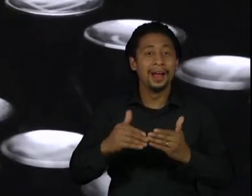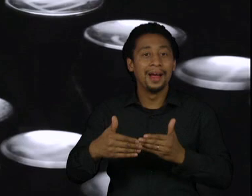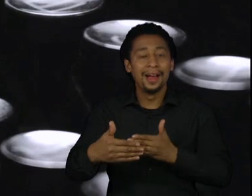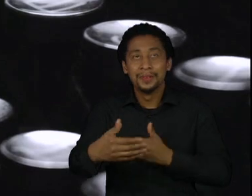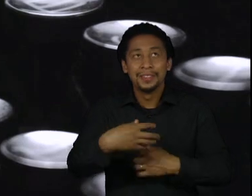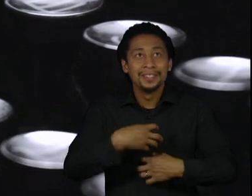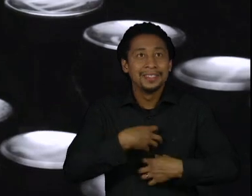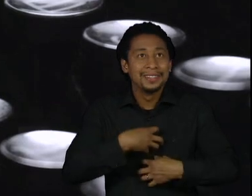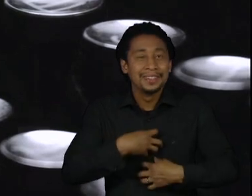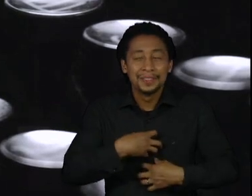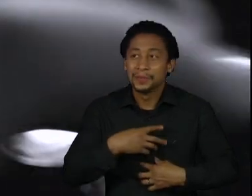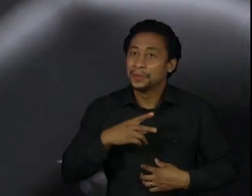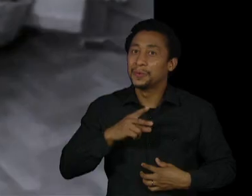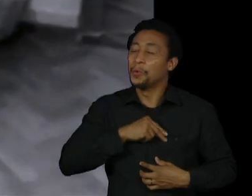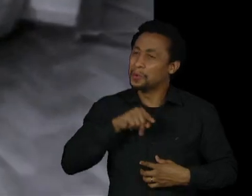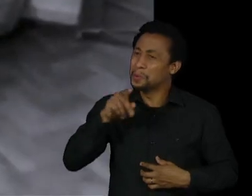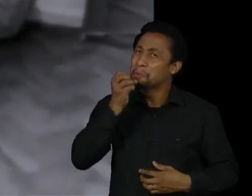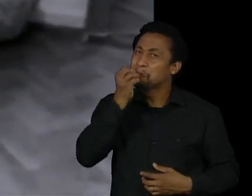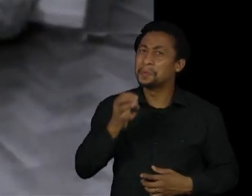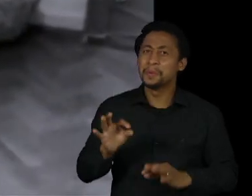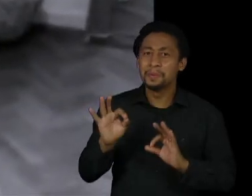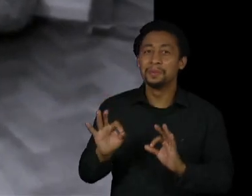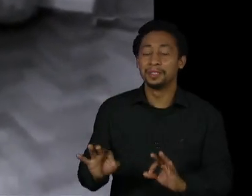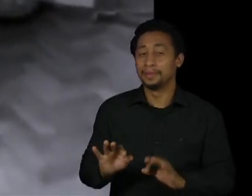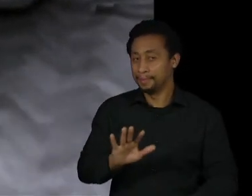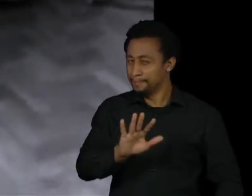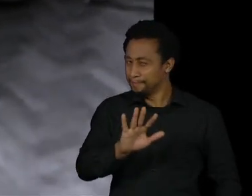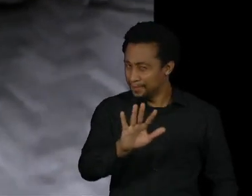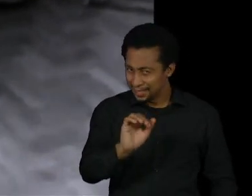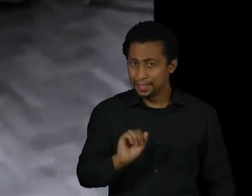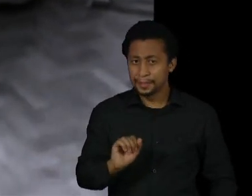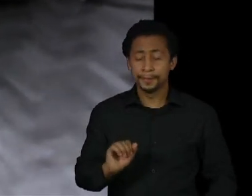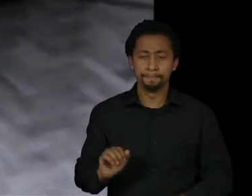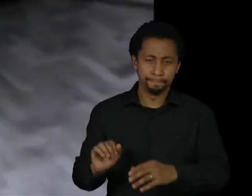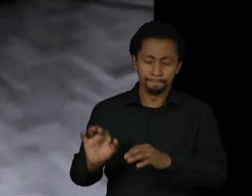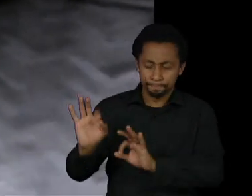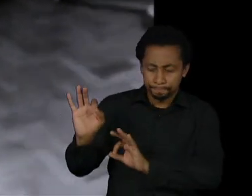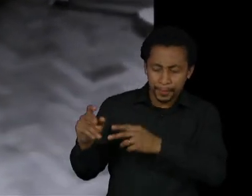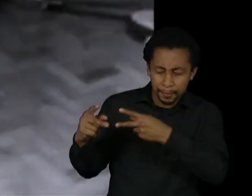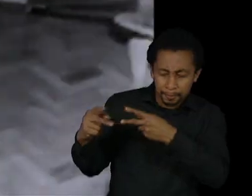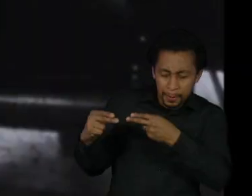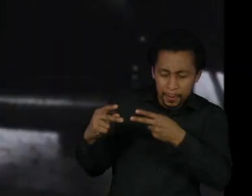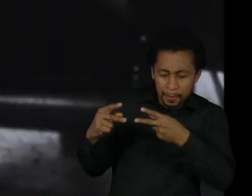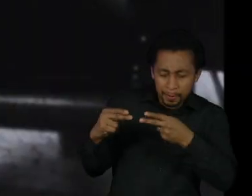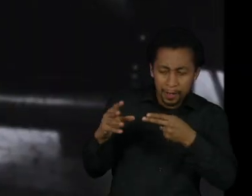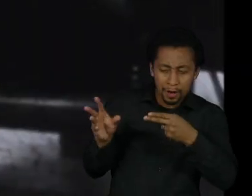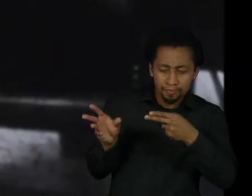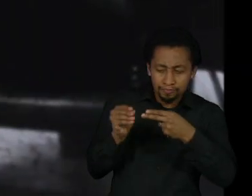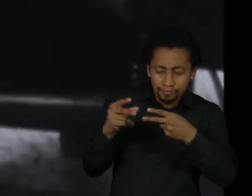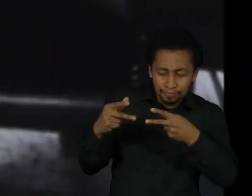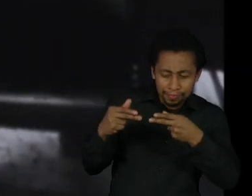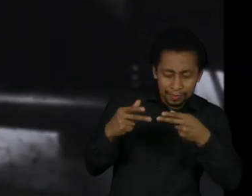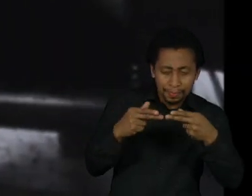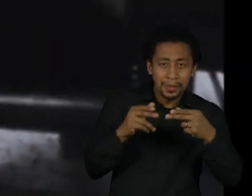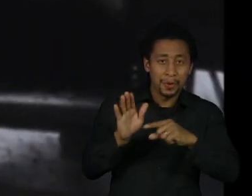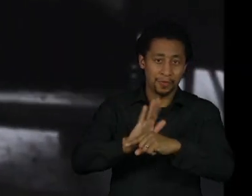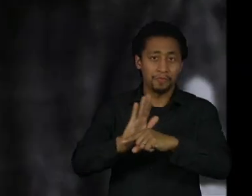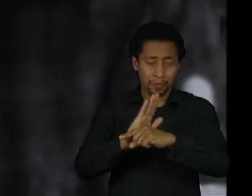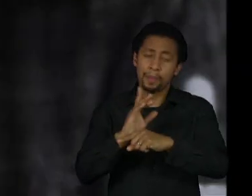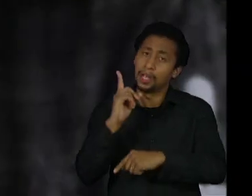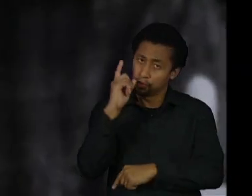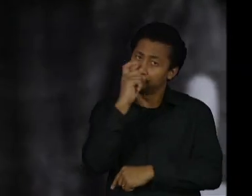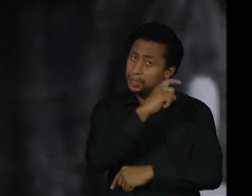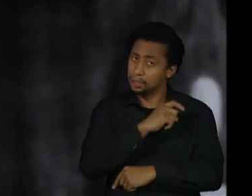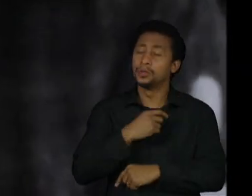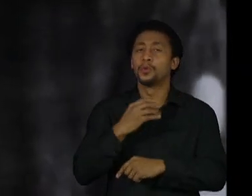começa a cair na realidade. Agora, preparar o filme é mão de obra, né? Conhecer as pessoas,